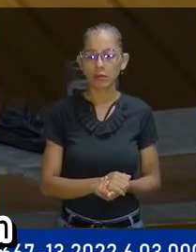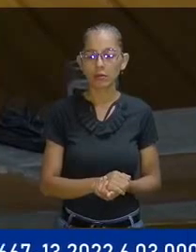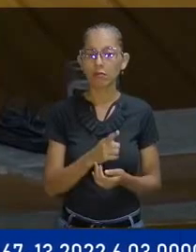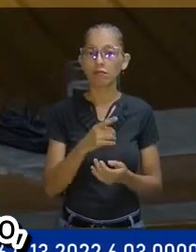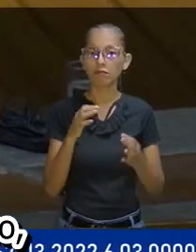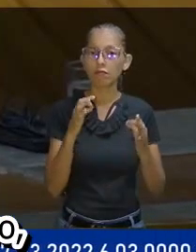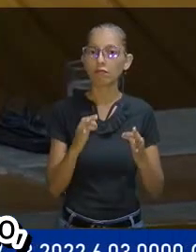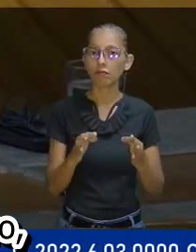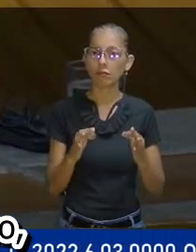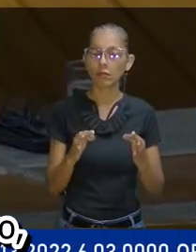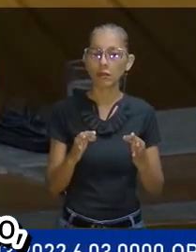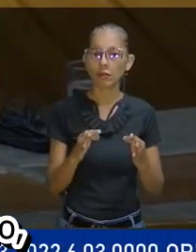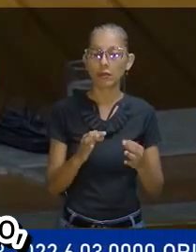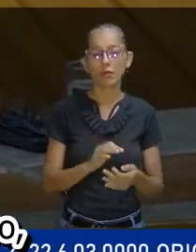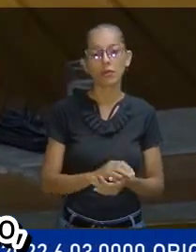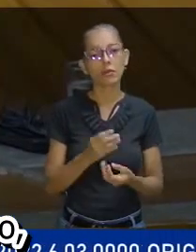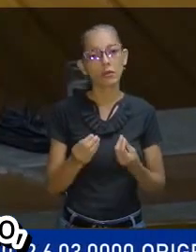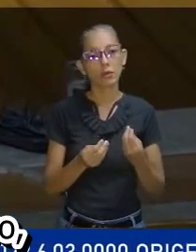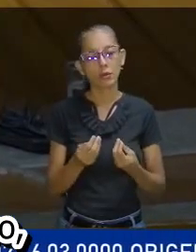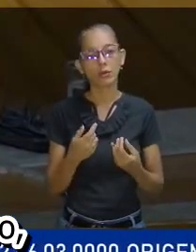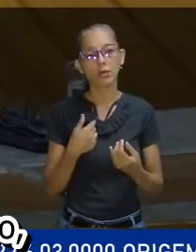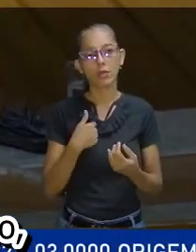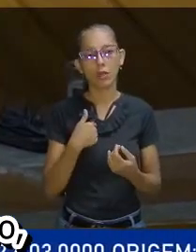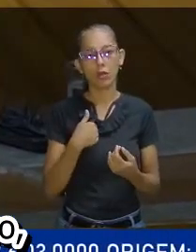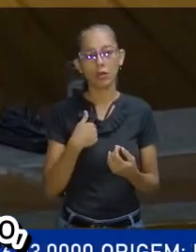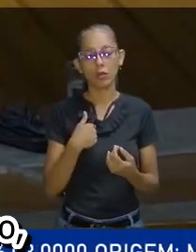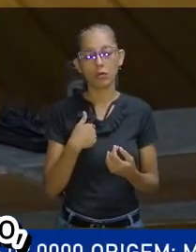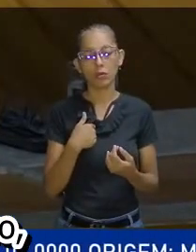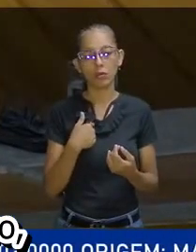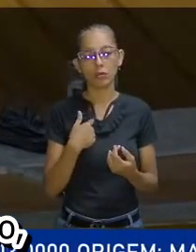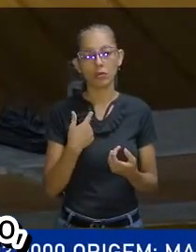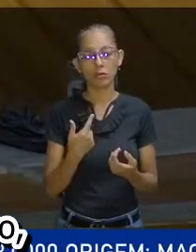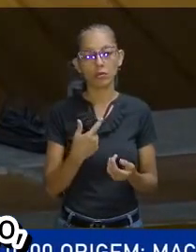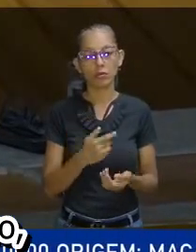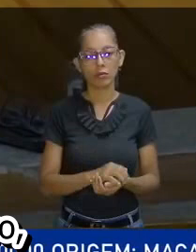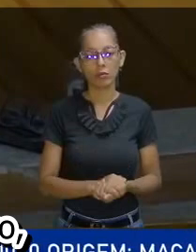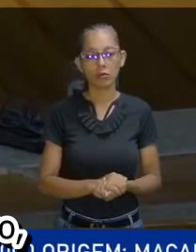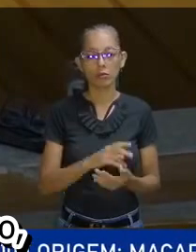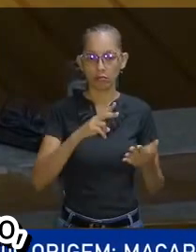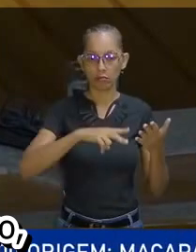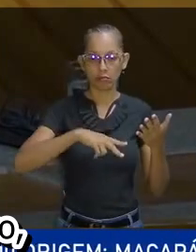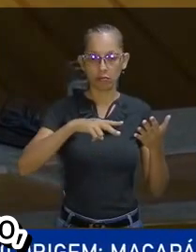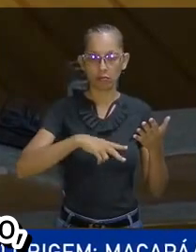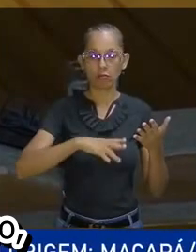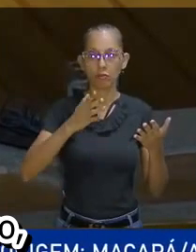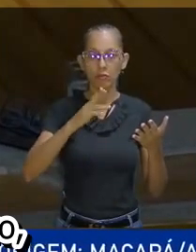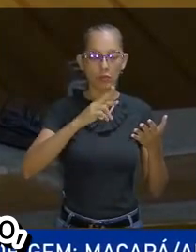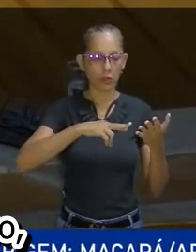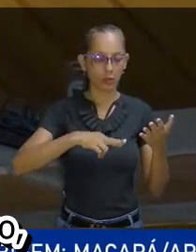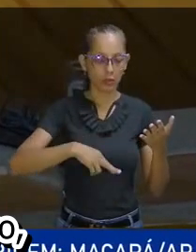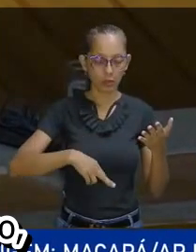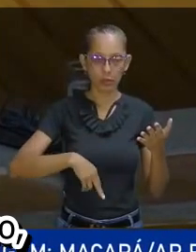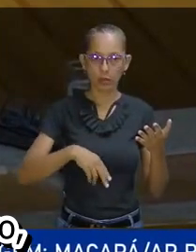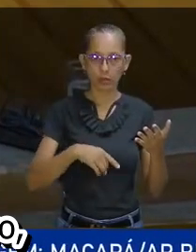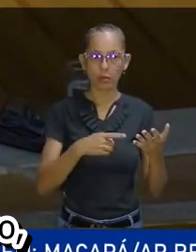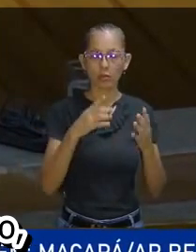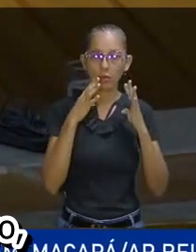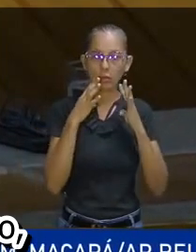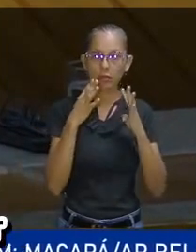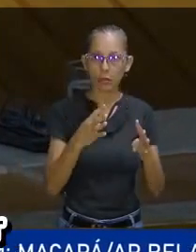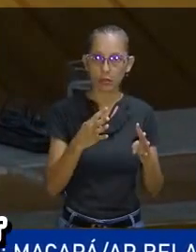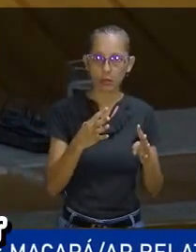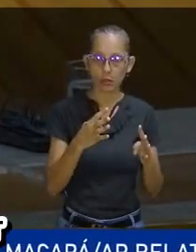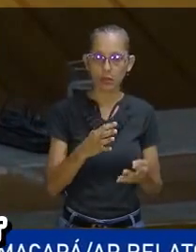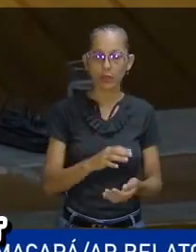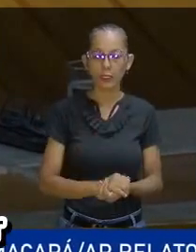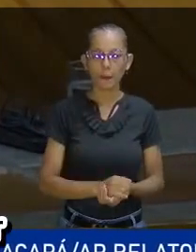enfrentássemos isso, né? Então, eu, pela leitura que foi feita aqui, eu considero,